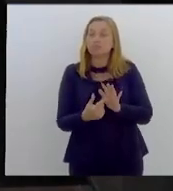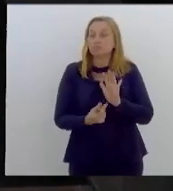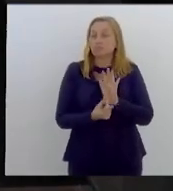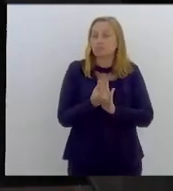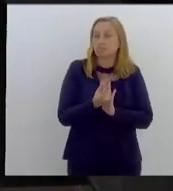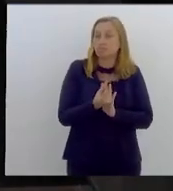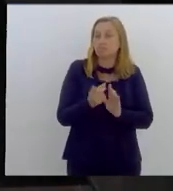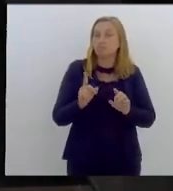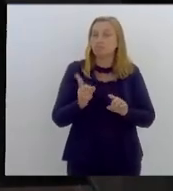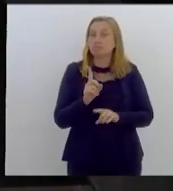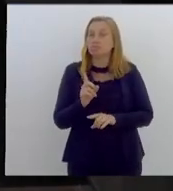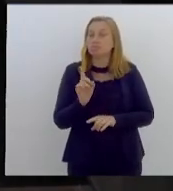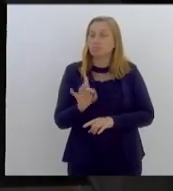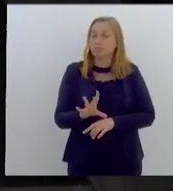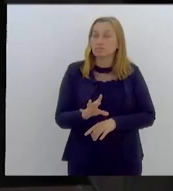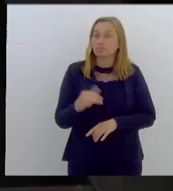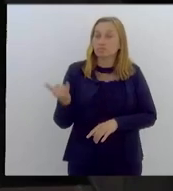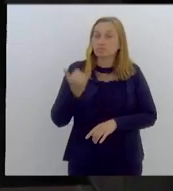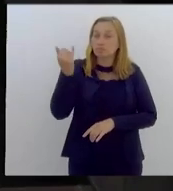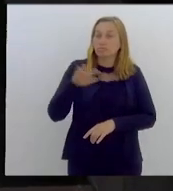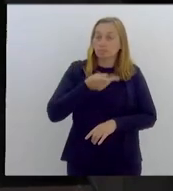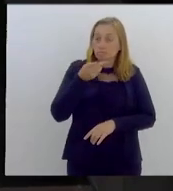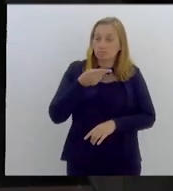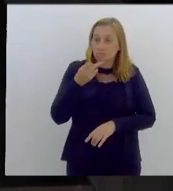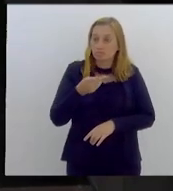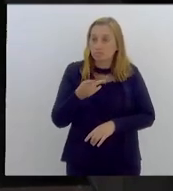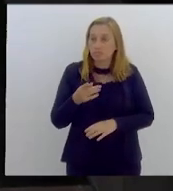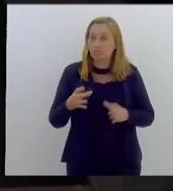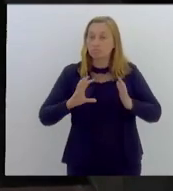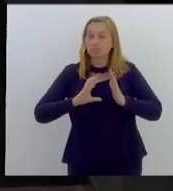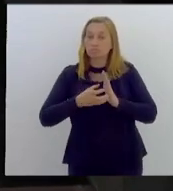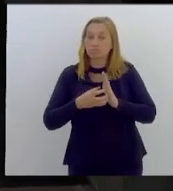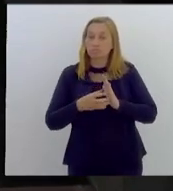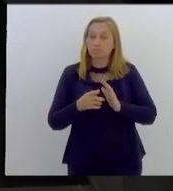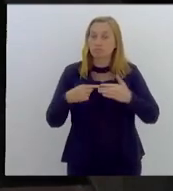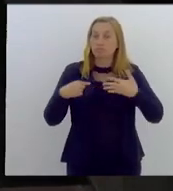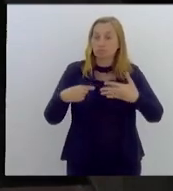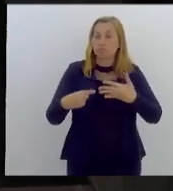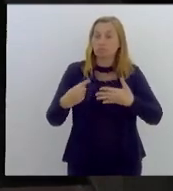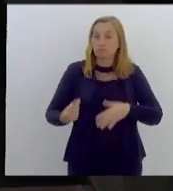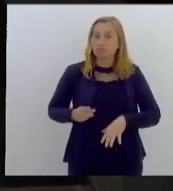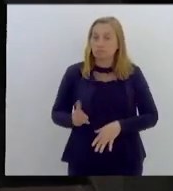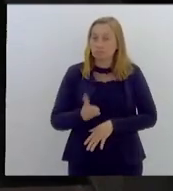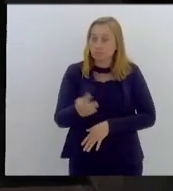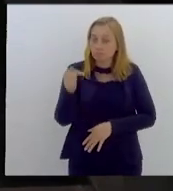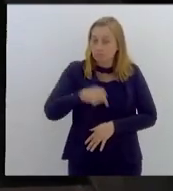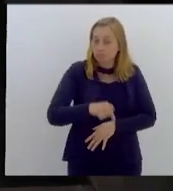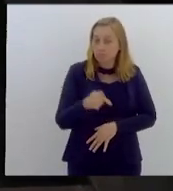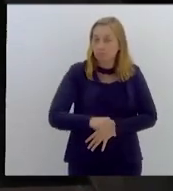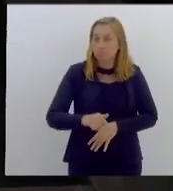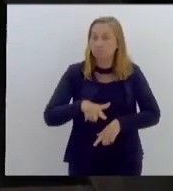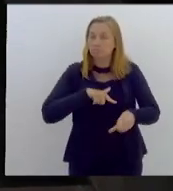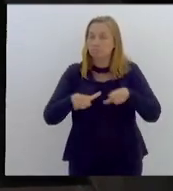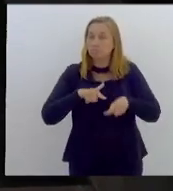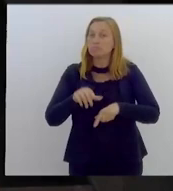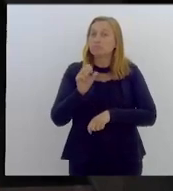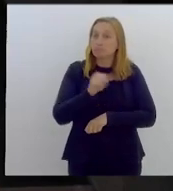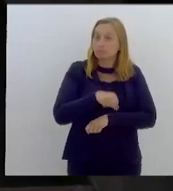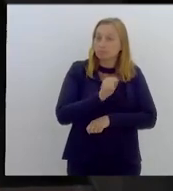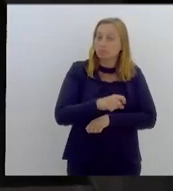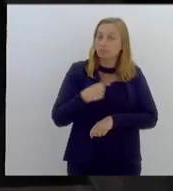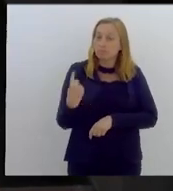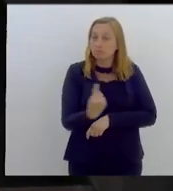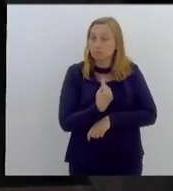orçamento, mas não só isso, é importante dizer que a bancada do PSOL continua aqui, atuante, e sim,